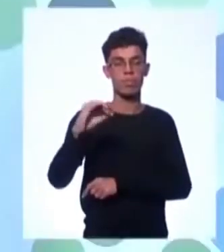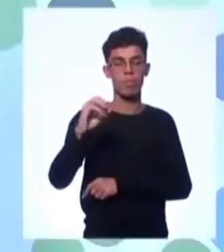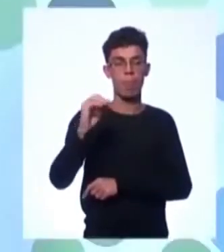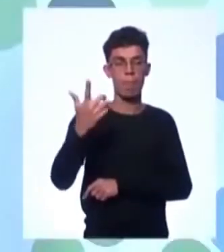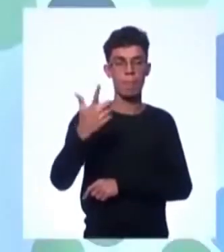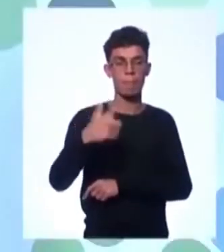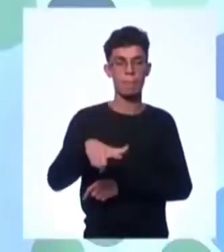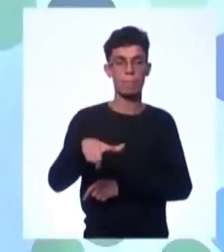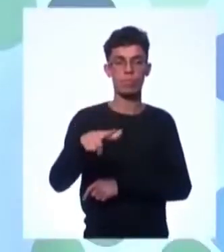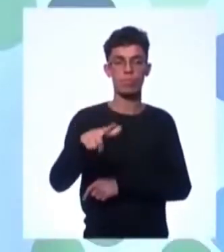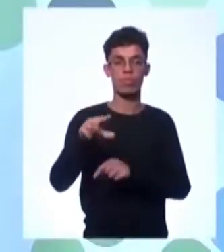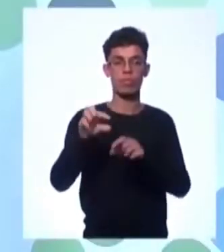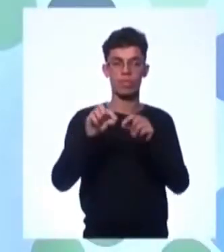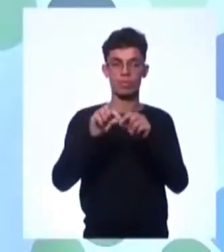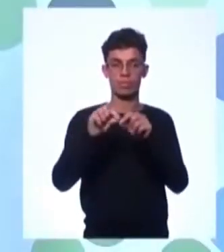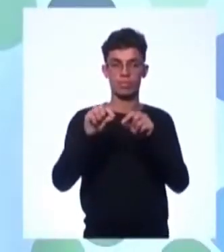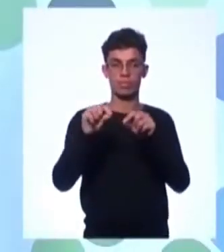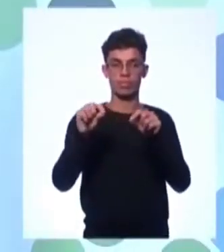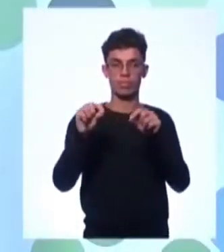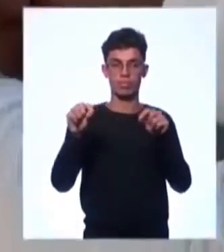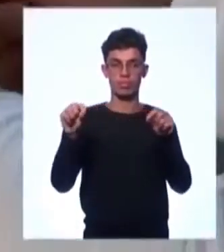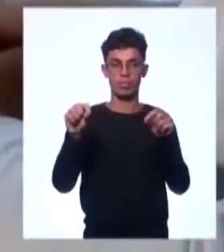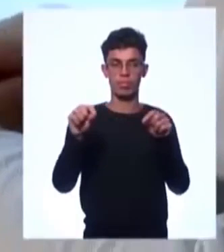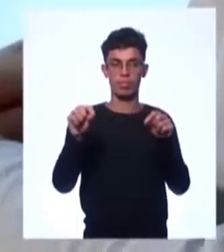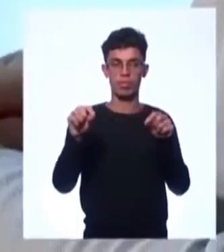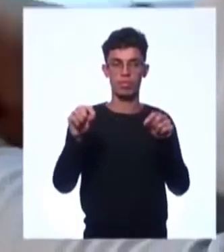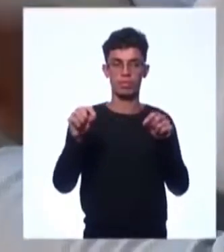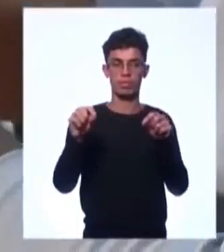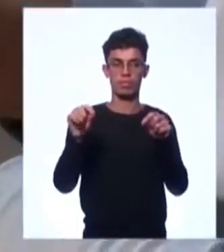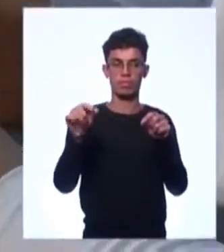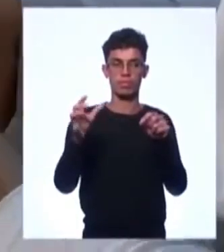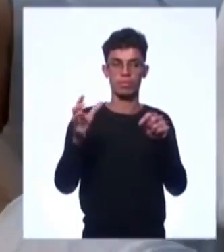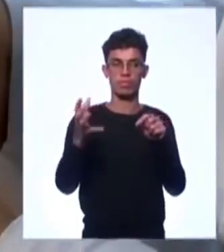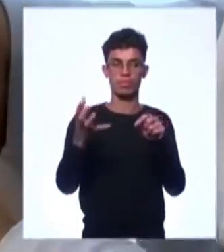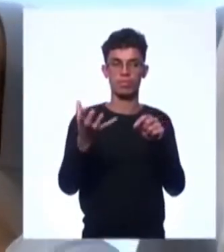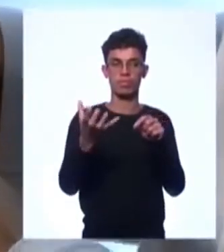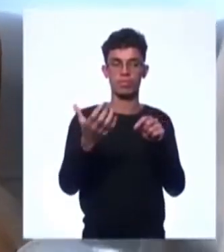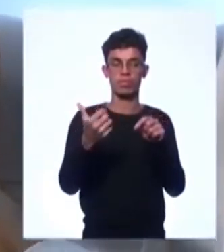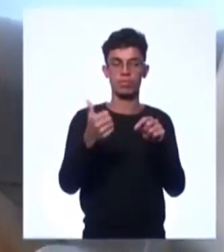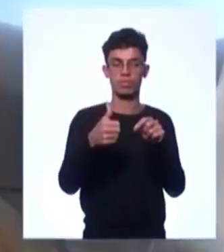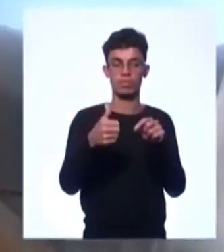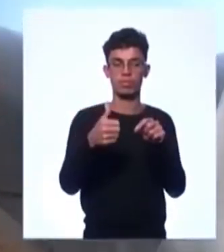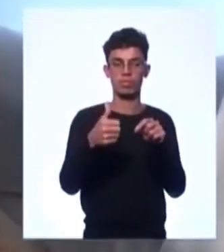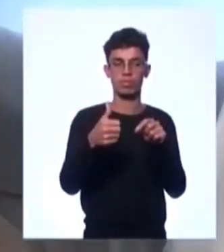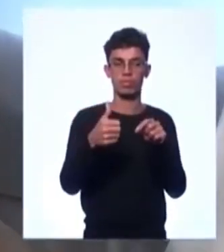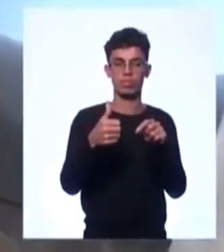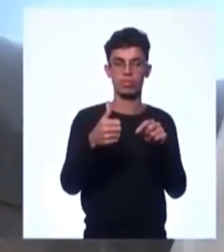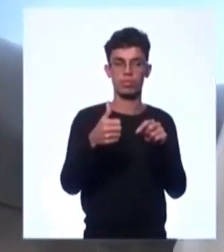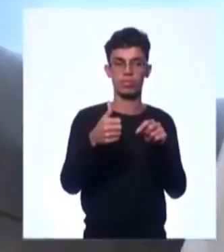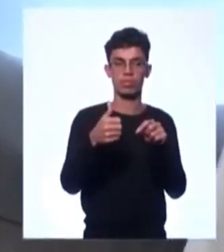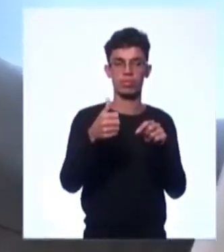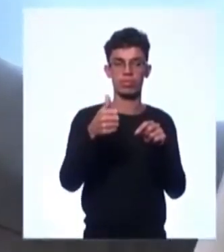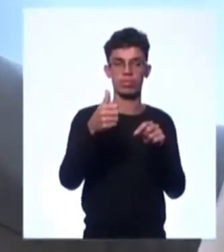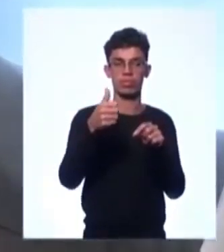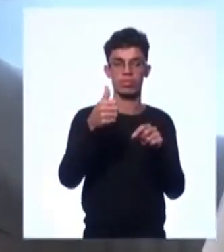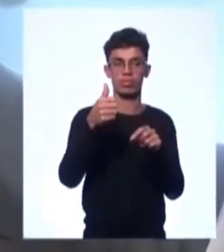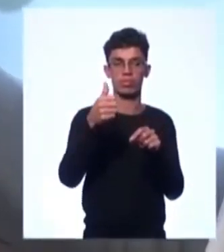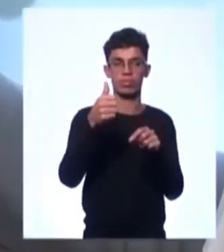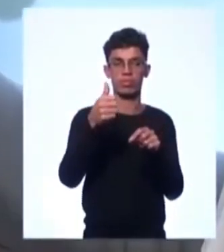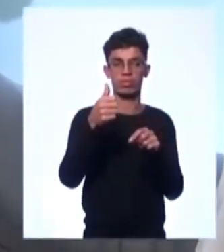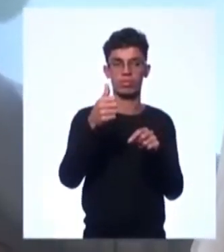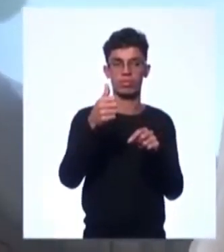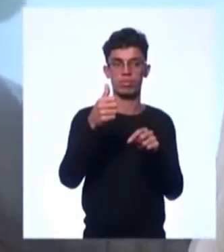você tem um fio retilíneo. Tendo o fio retilíneo, você vai colocar o polegar no sentido da corrente